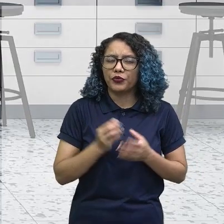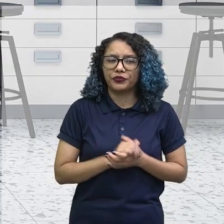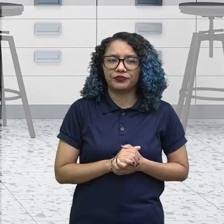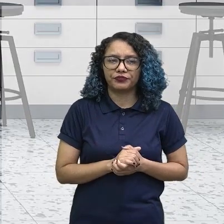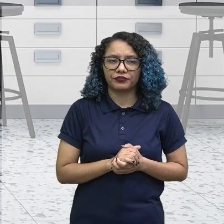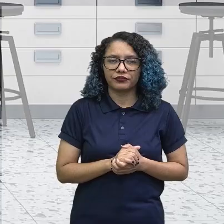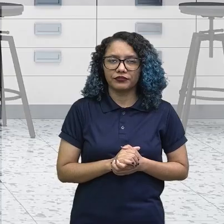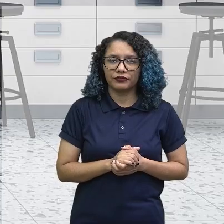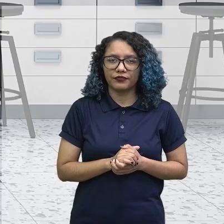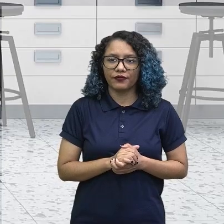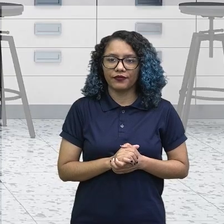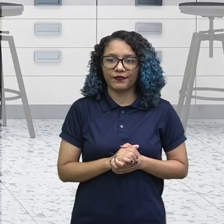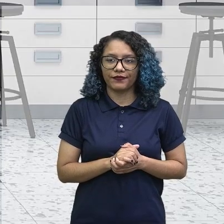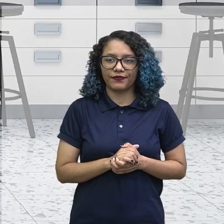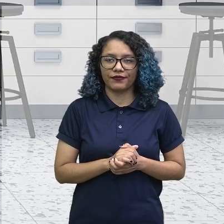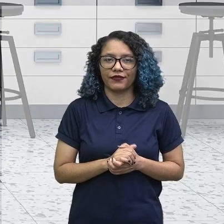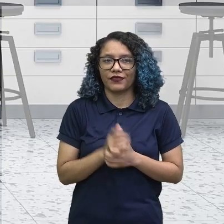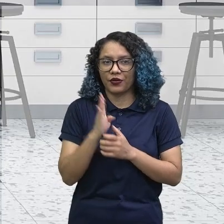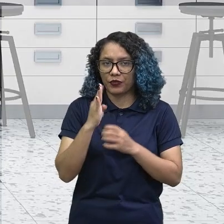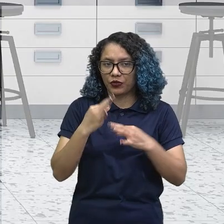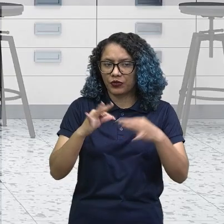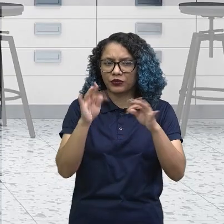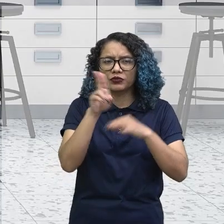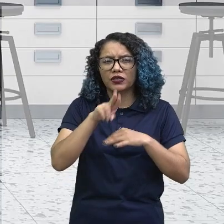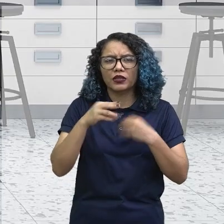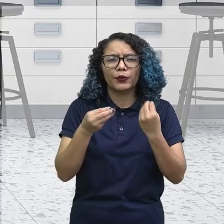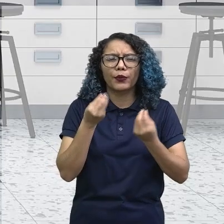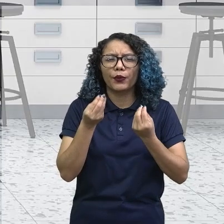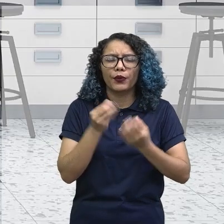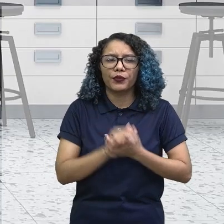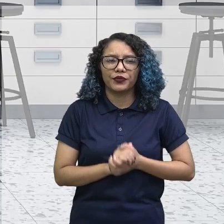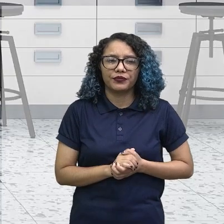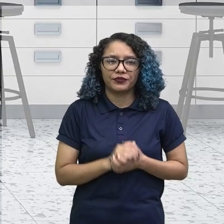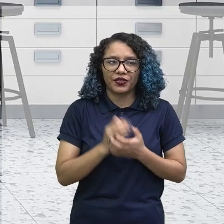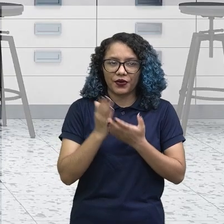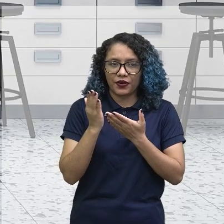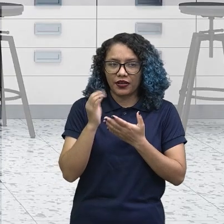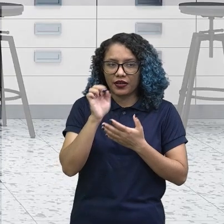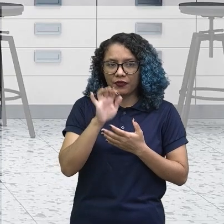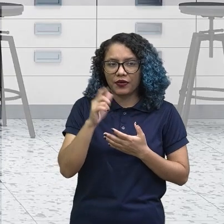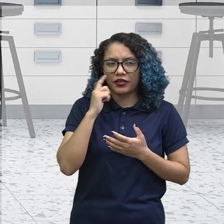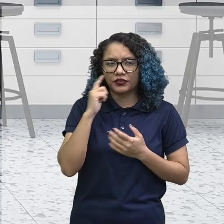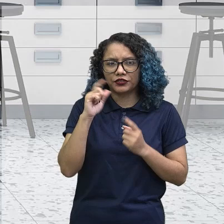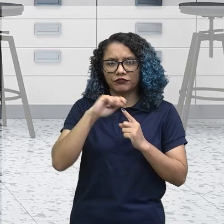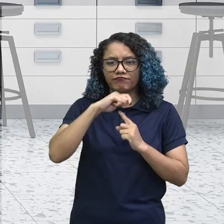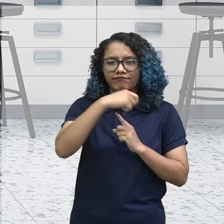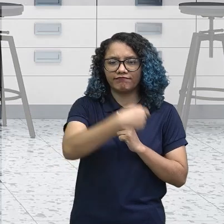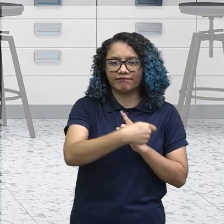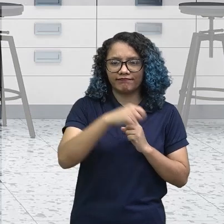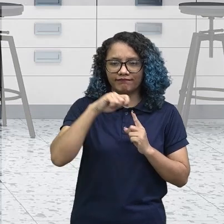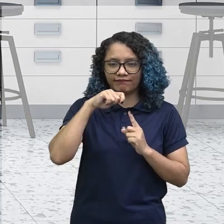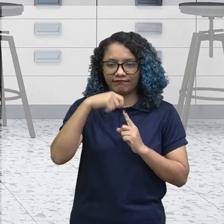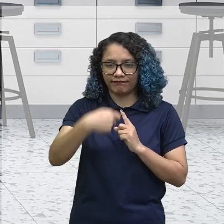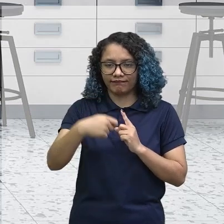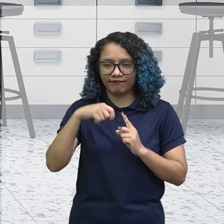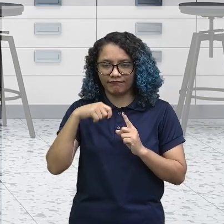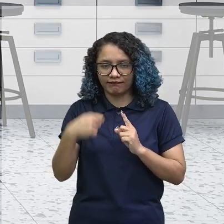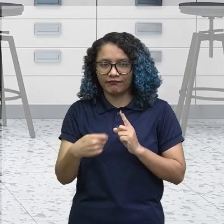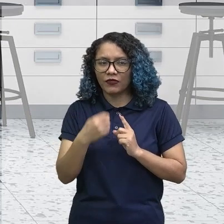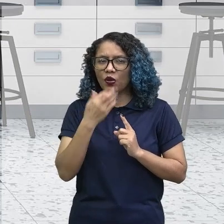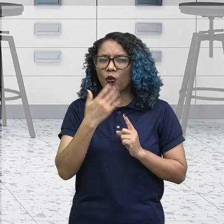a biotecnologia ela é utilizada. Então, a gente observa ali a imagem daquela banana, né,